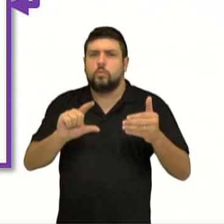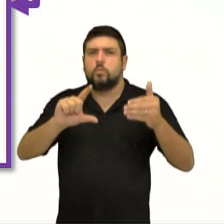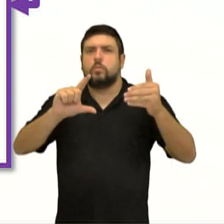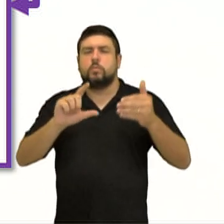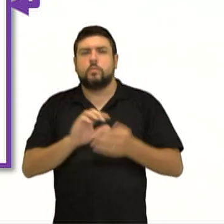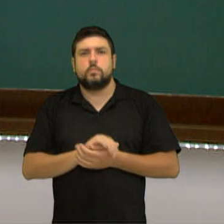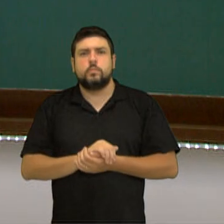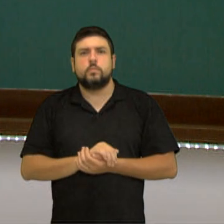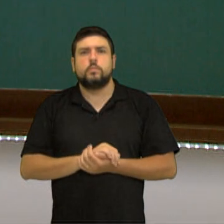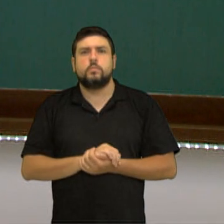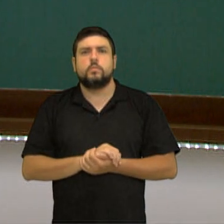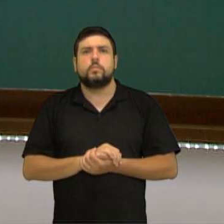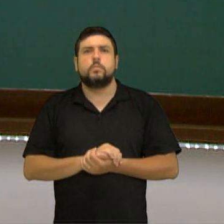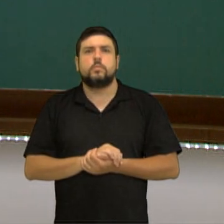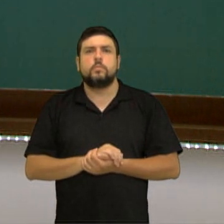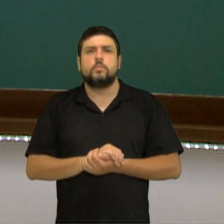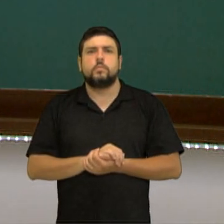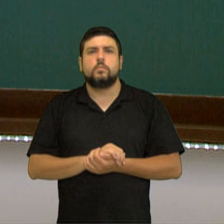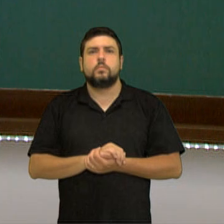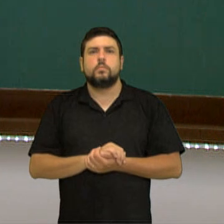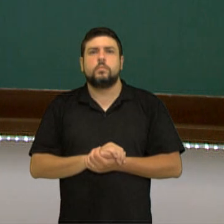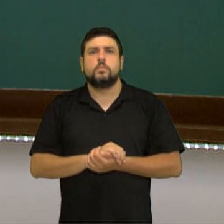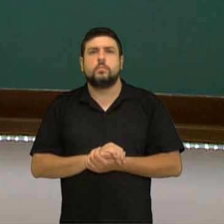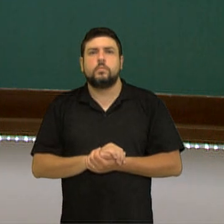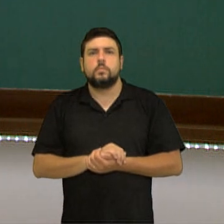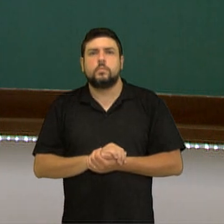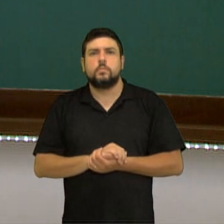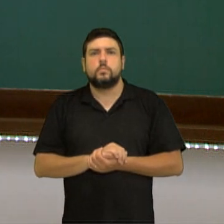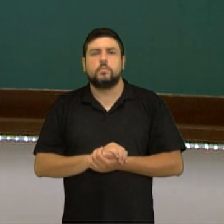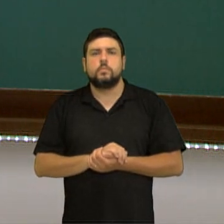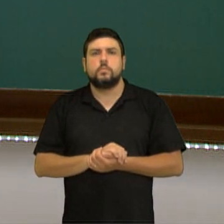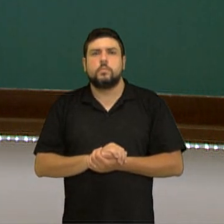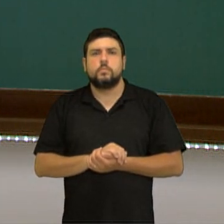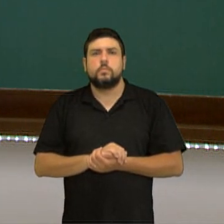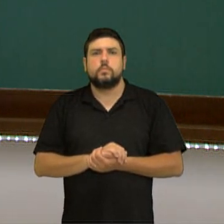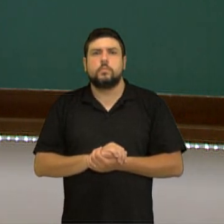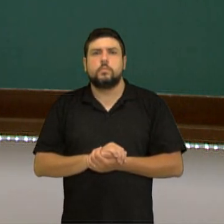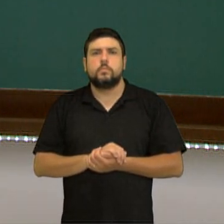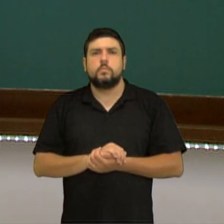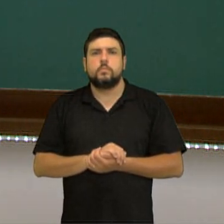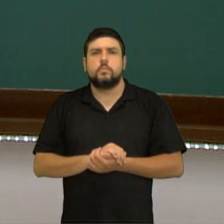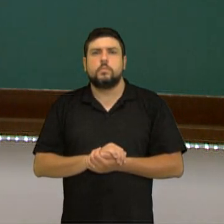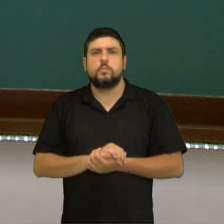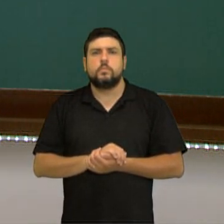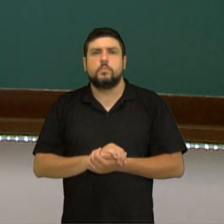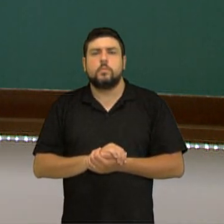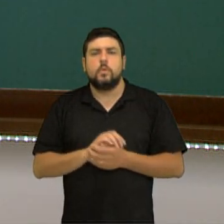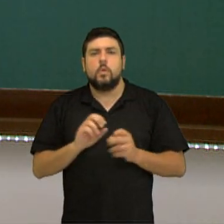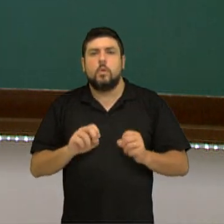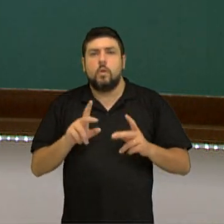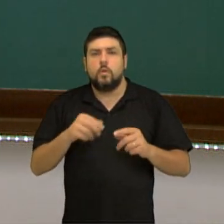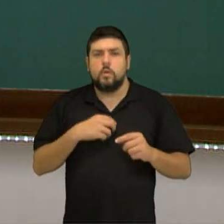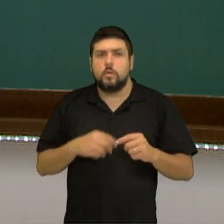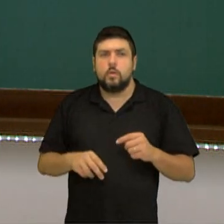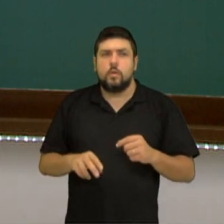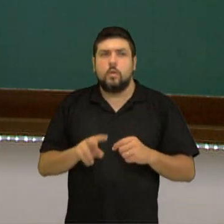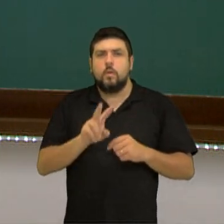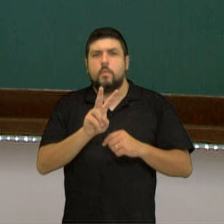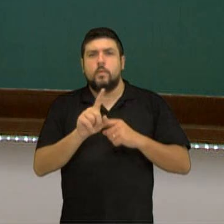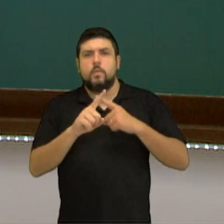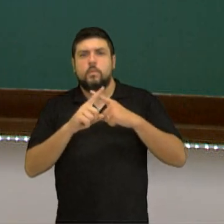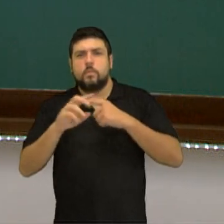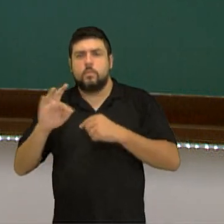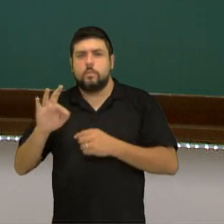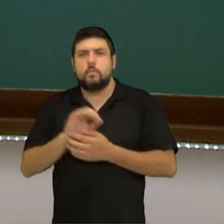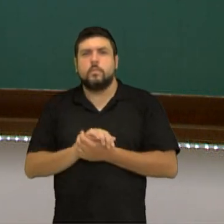certo? E assim por diante. Beleza, meus queridos? Os gráficos aqui da velocidade sobre o tempo. Vamos lembrar um pouquinho aqui, ó.